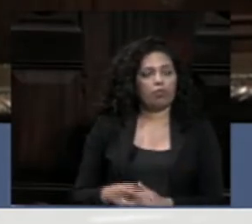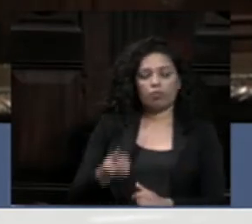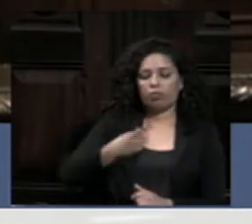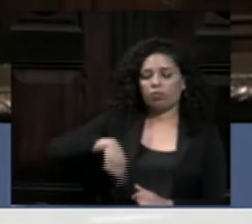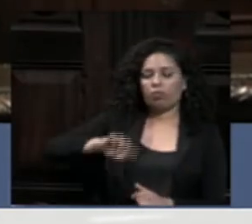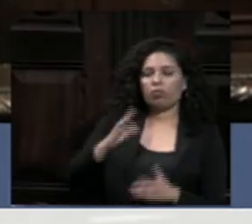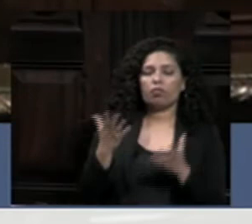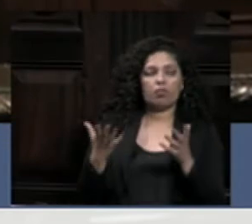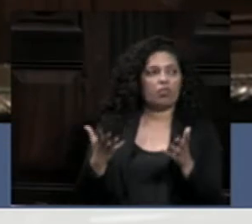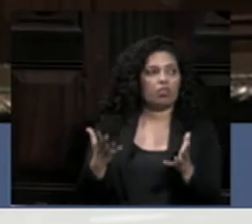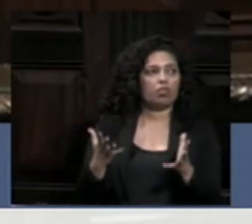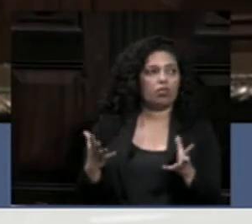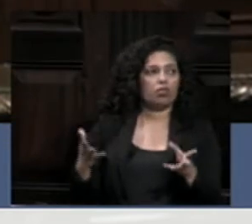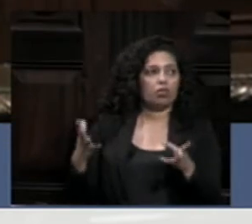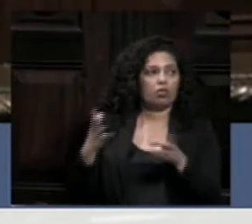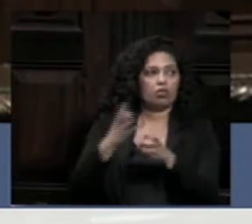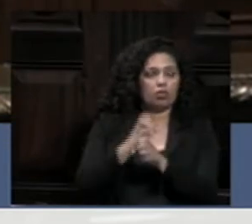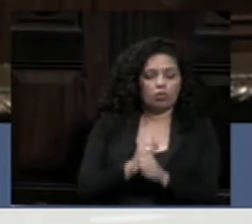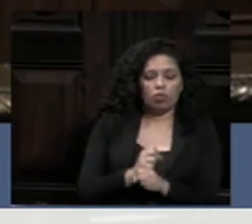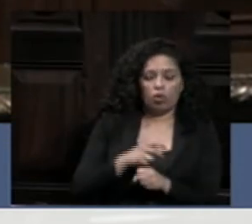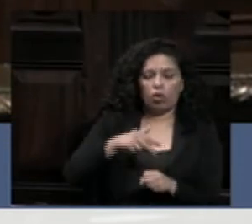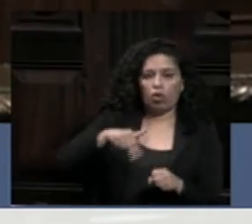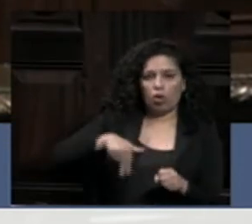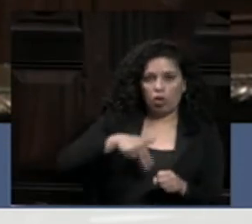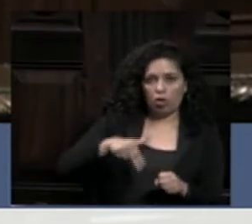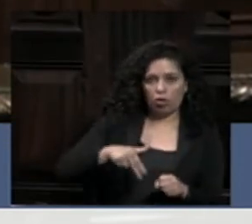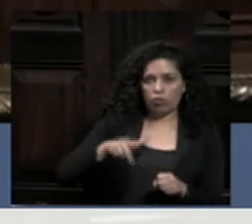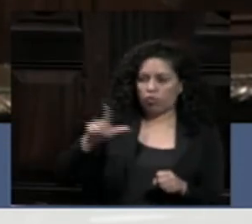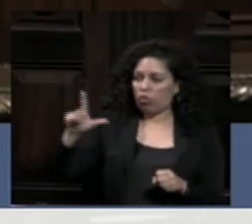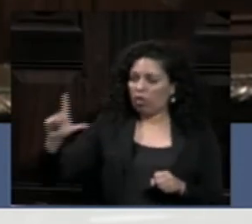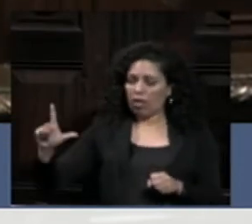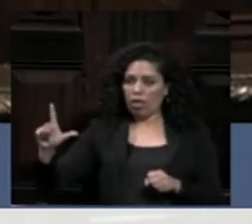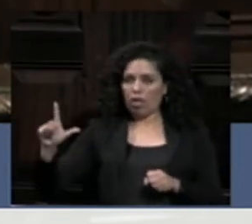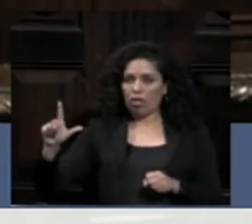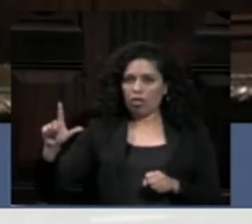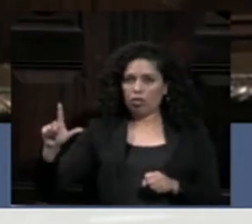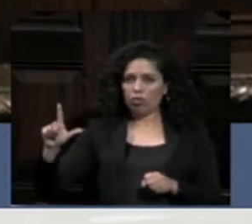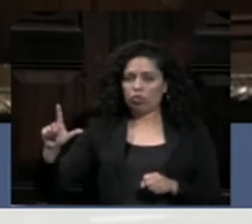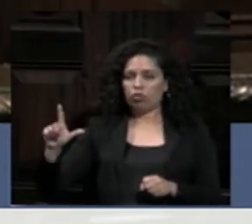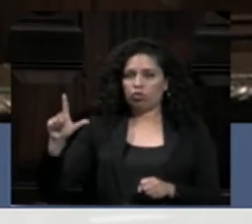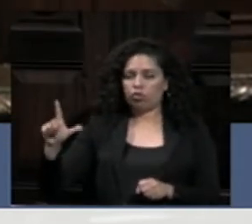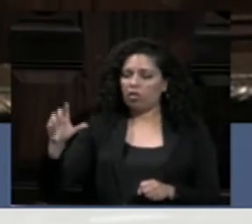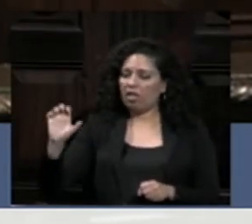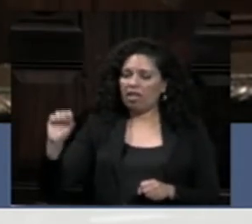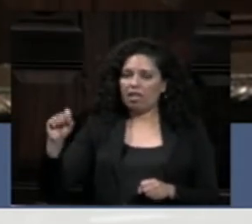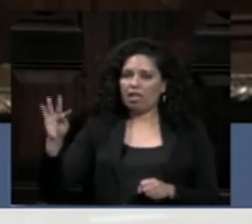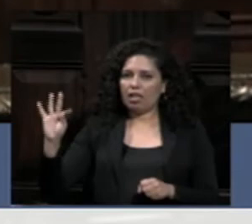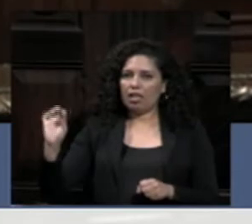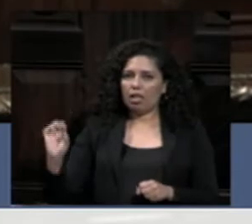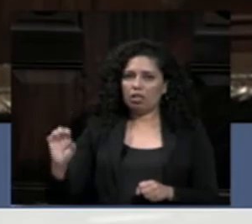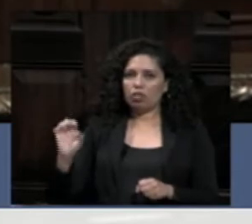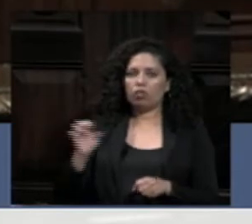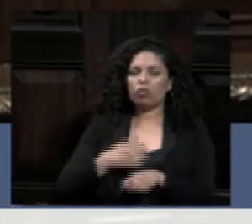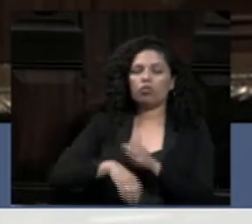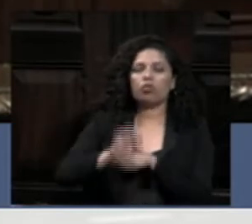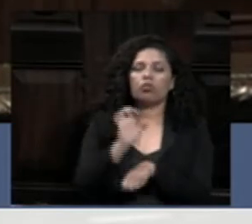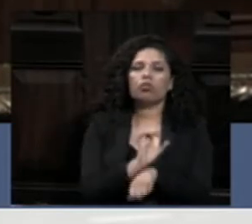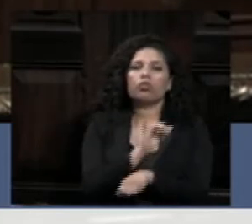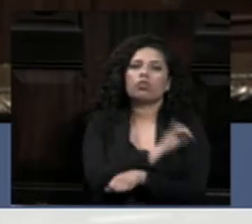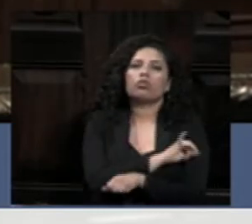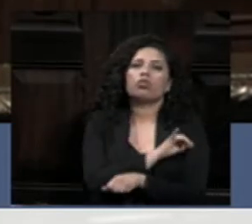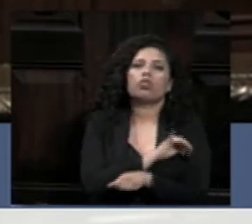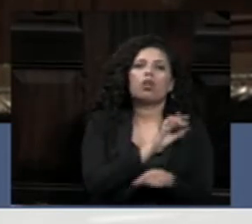inclusão das regiões norte e noroeste do estado na área da Sudene, o que possibilitaria incentivos fiscais de